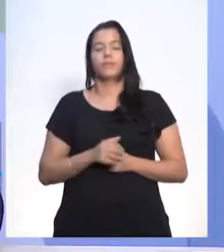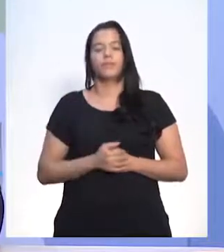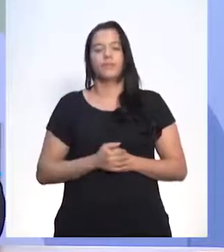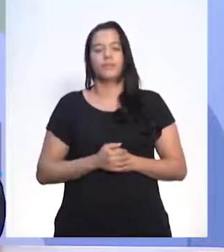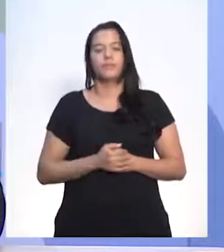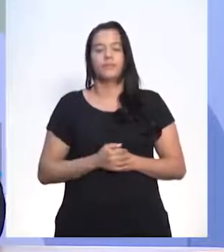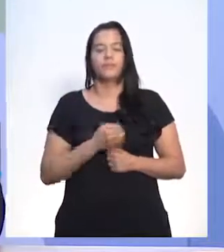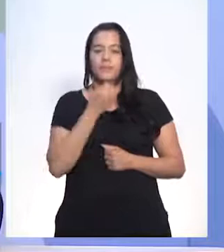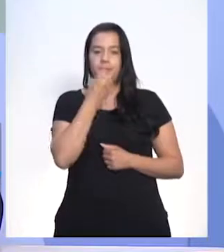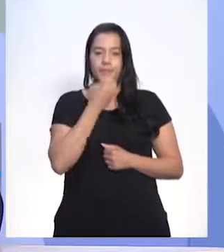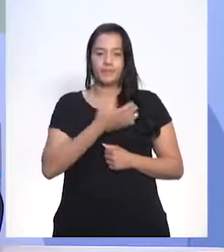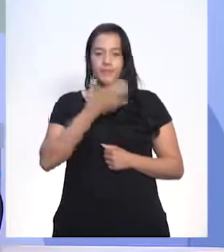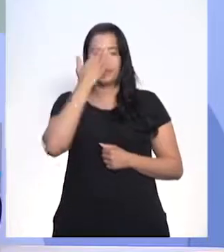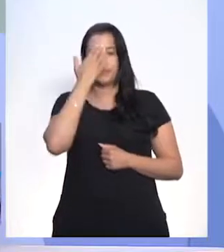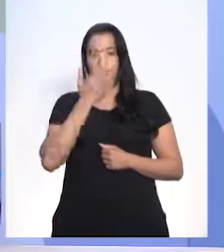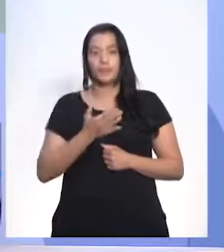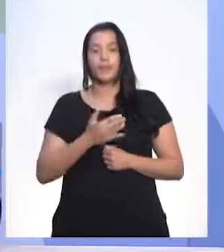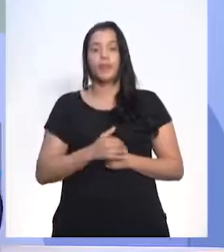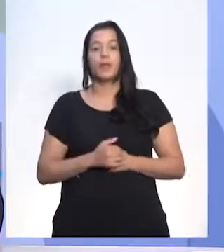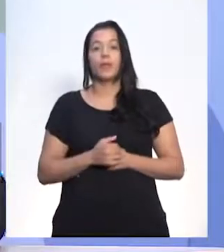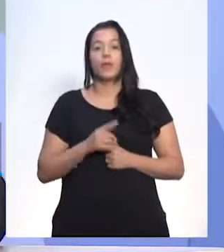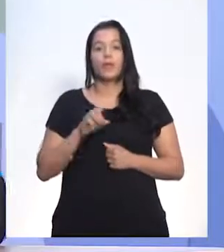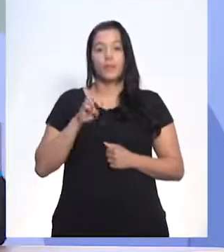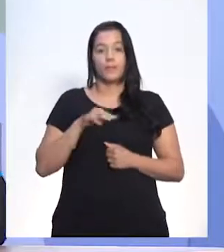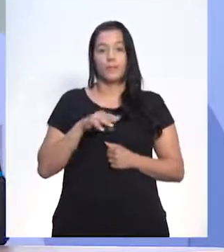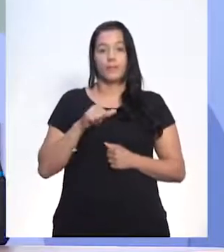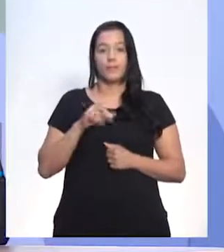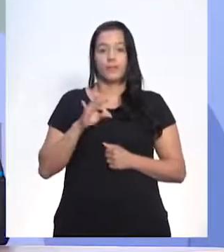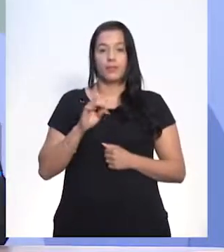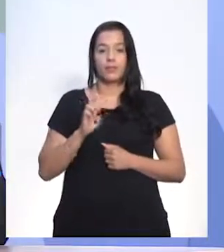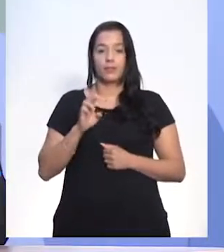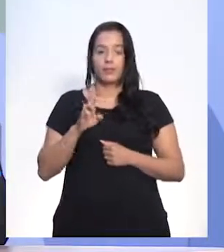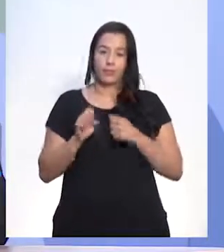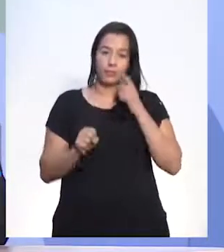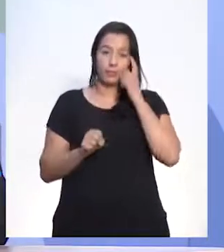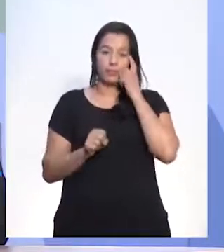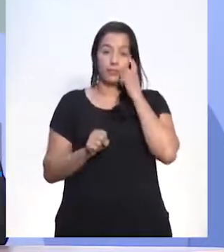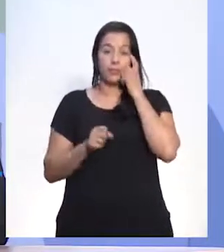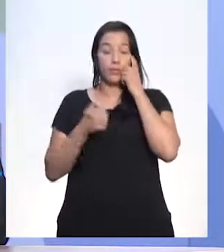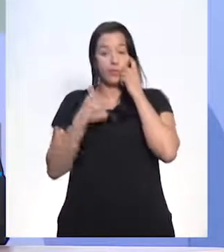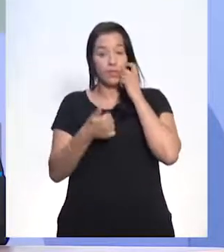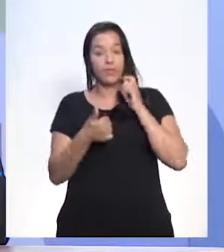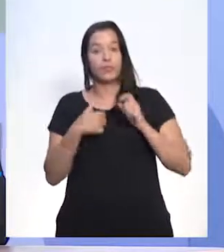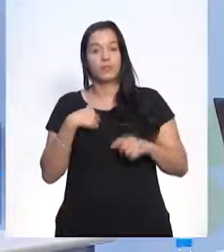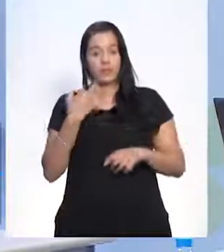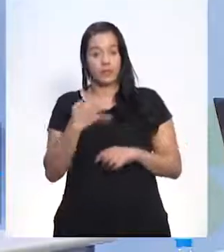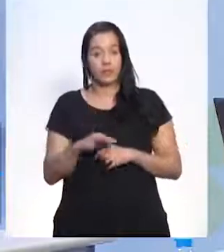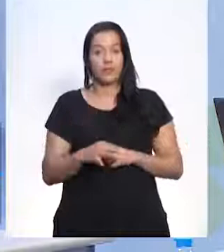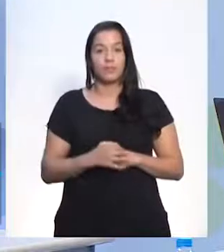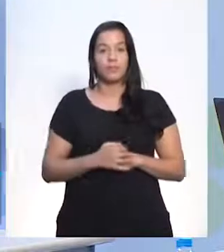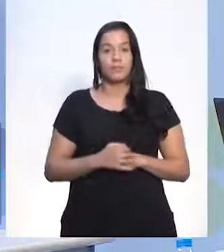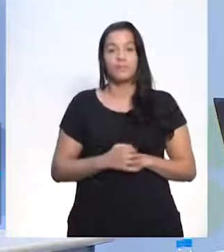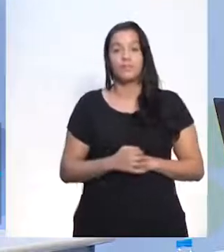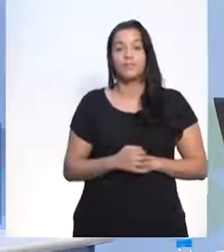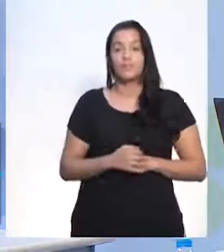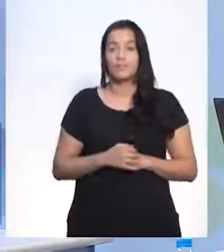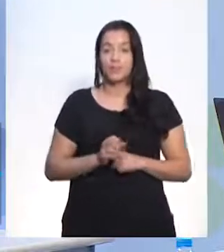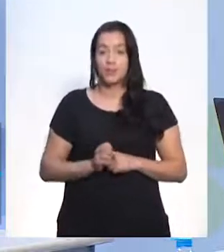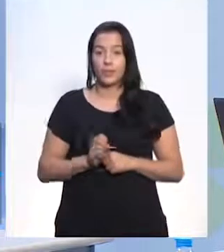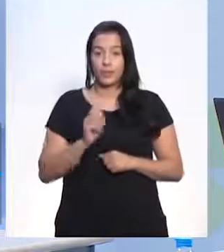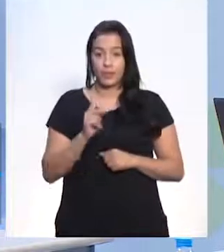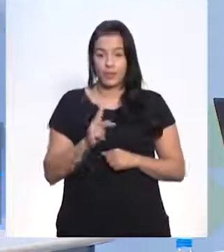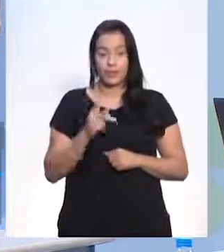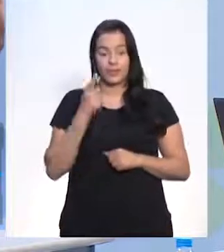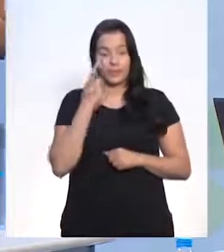Salete, gostei de ver. E o Gabriel e o Matheus, da professora Adriane. E aí, professora Inês, eles acertaram? Ok, pessoal,